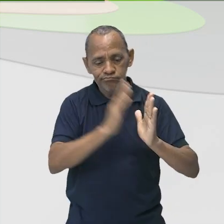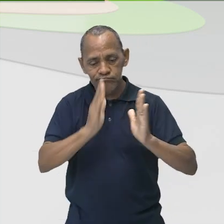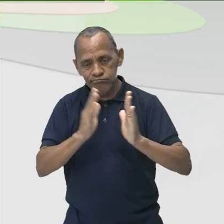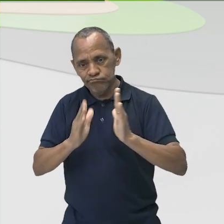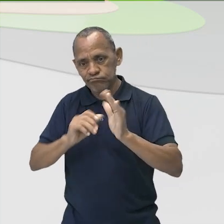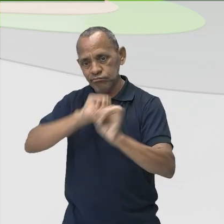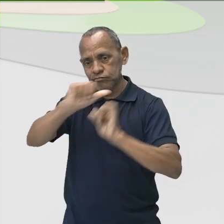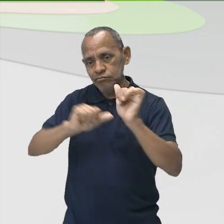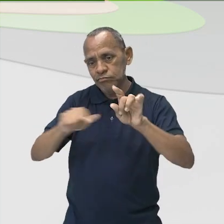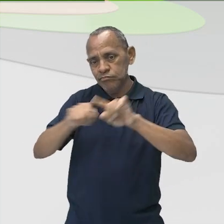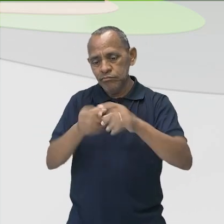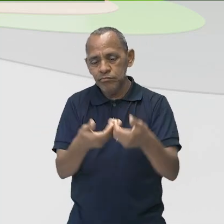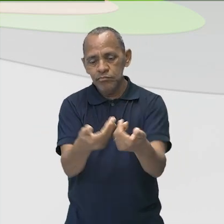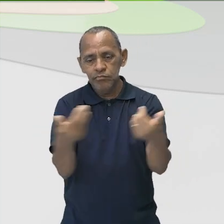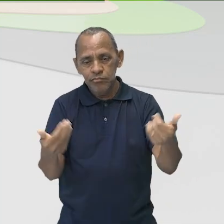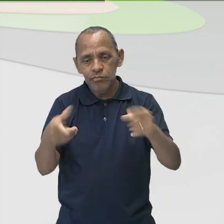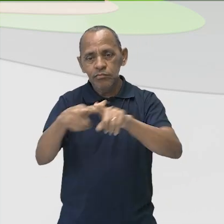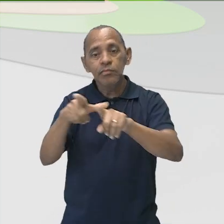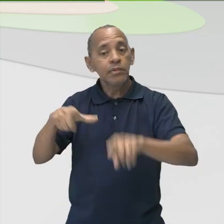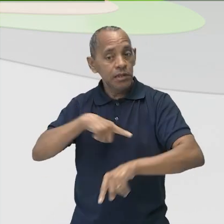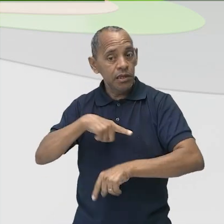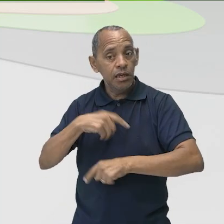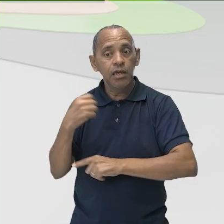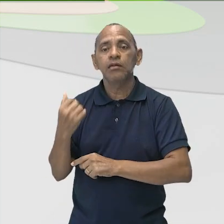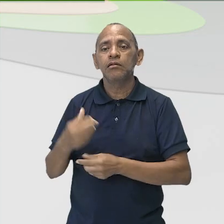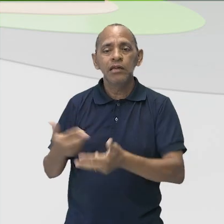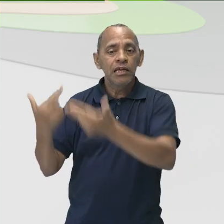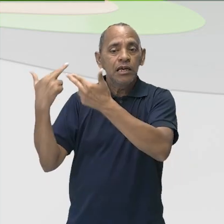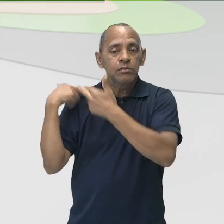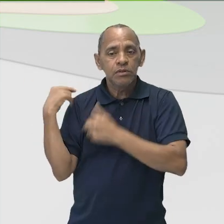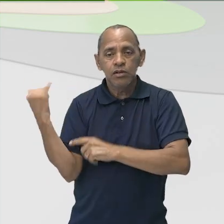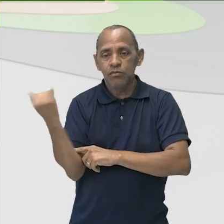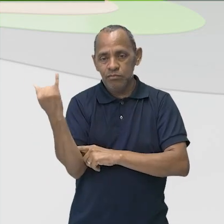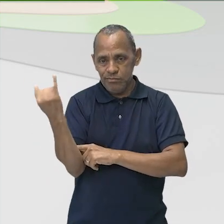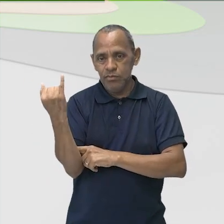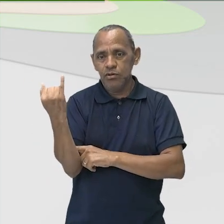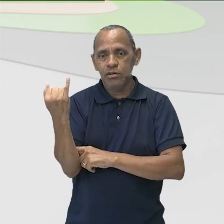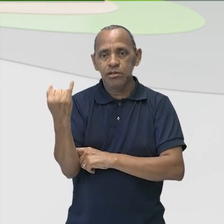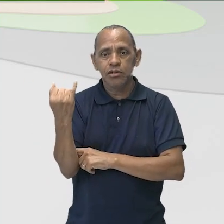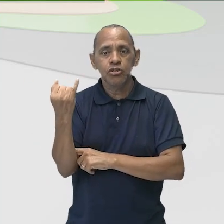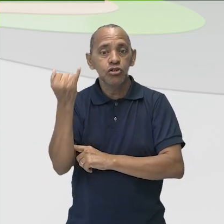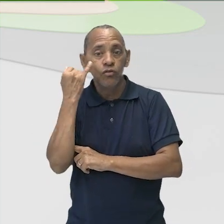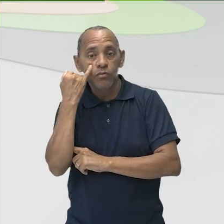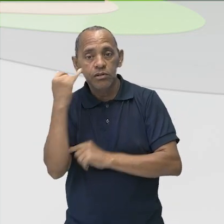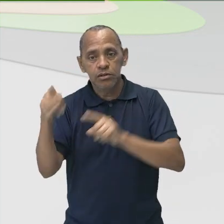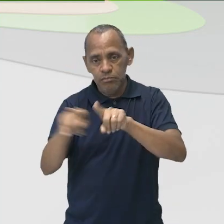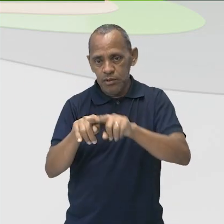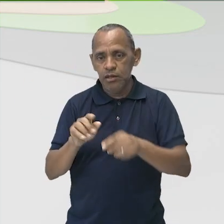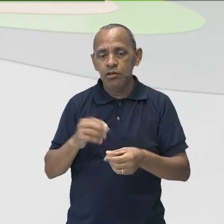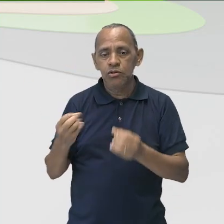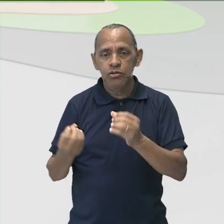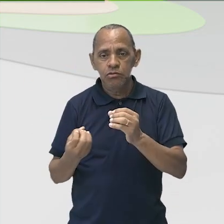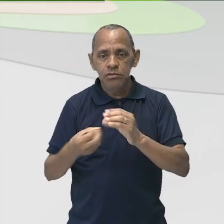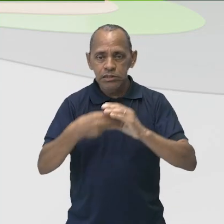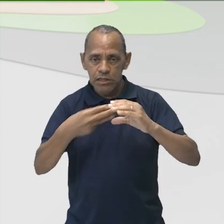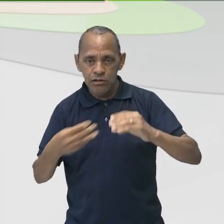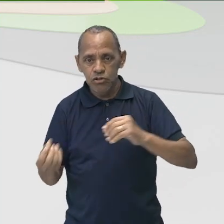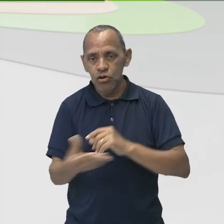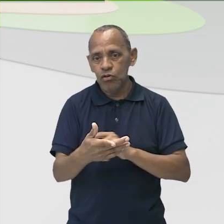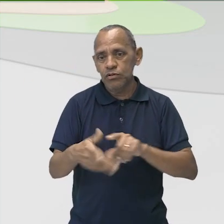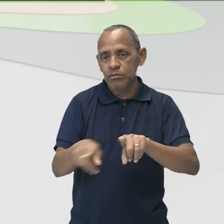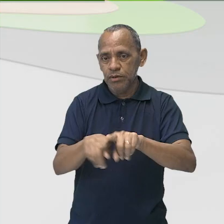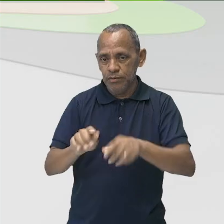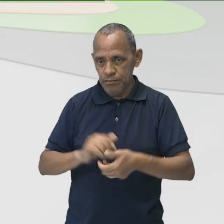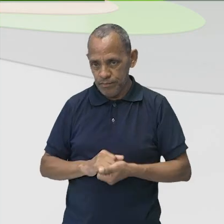troca, cada separação tem um papel preciso e indispensável para a formação das novas células. Então, compreender